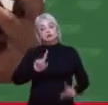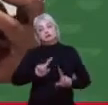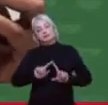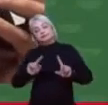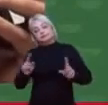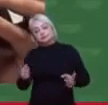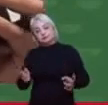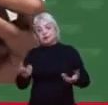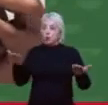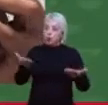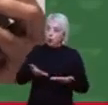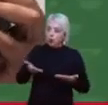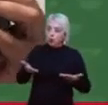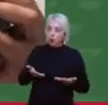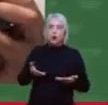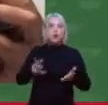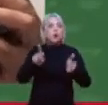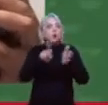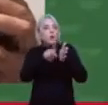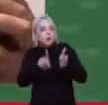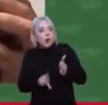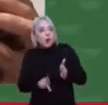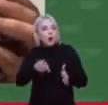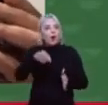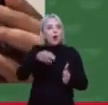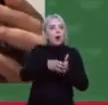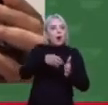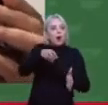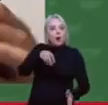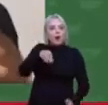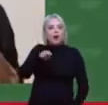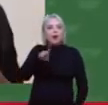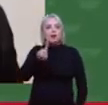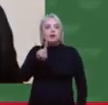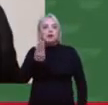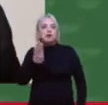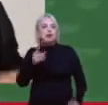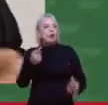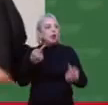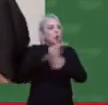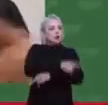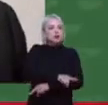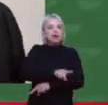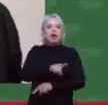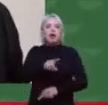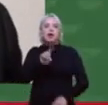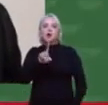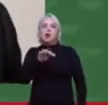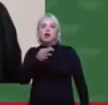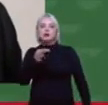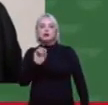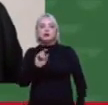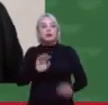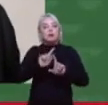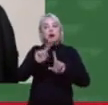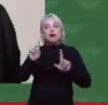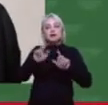Então, e hoje o próprio MDB está contrário ao distritão, mas não à